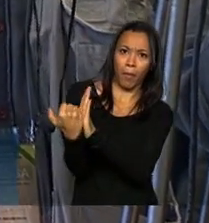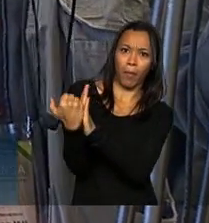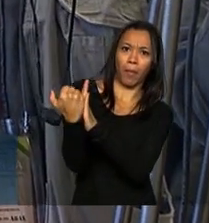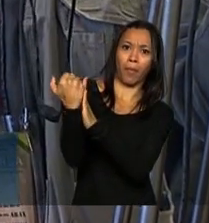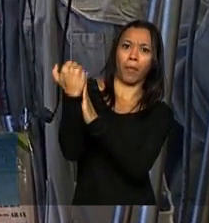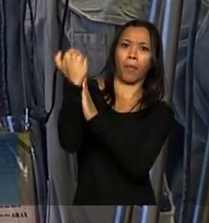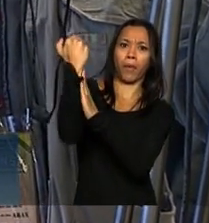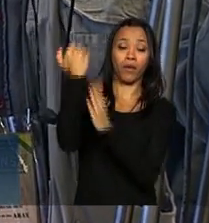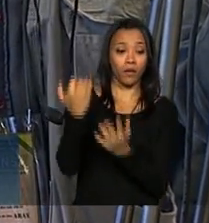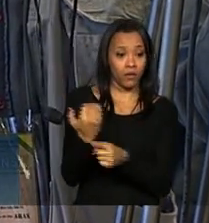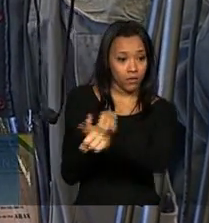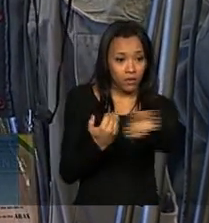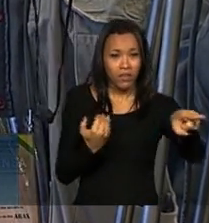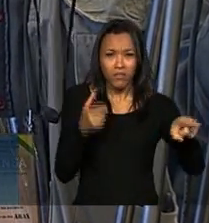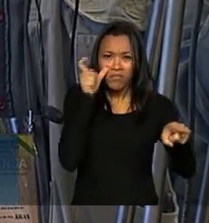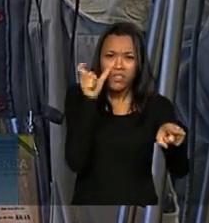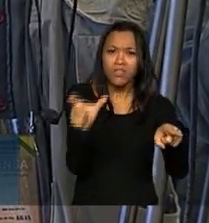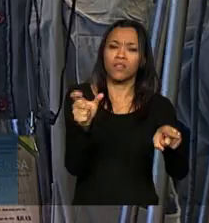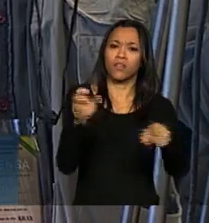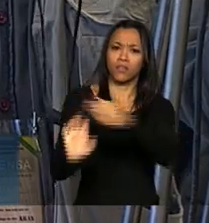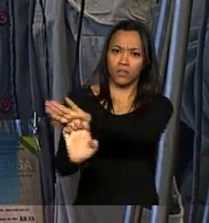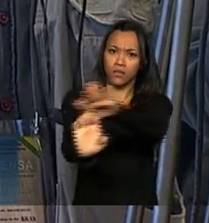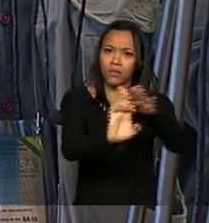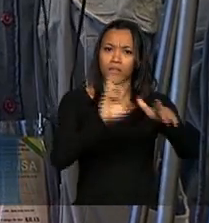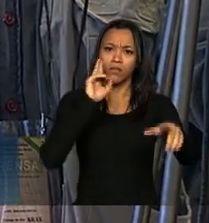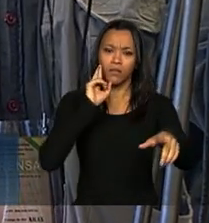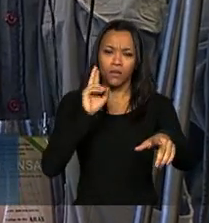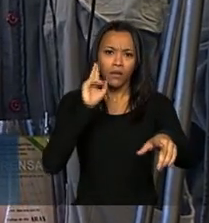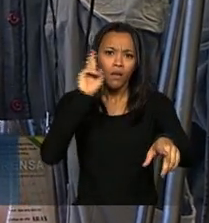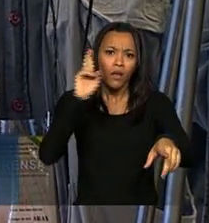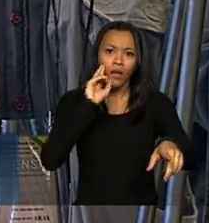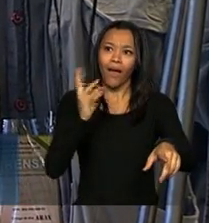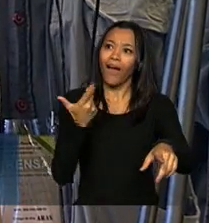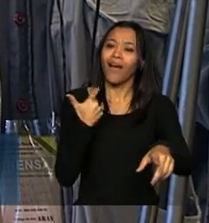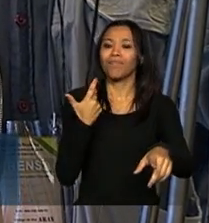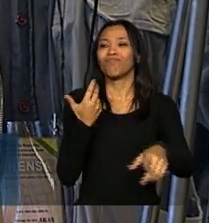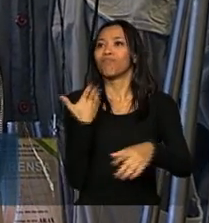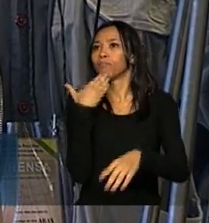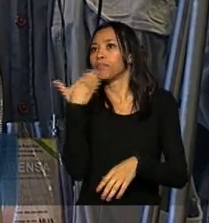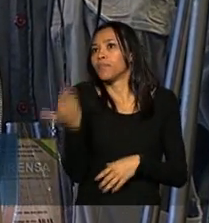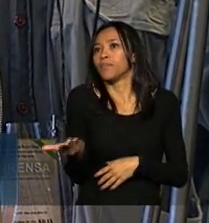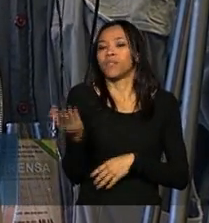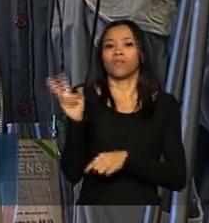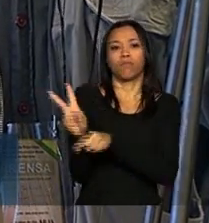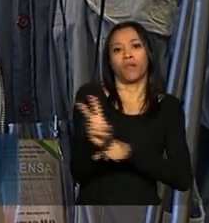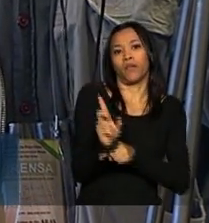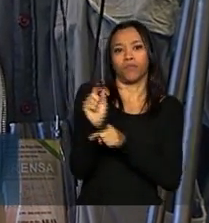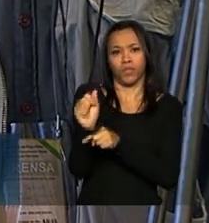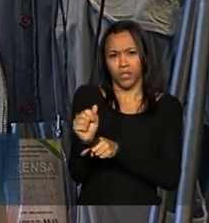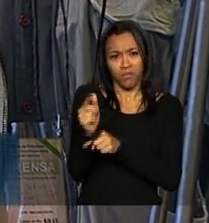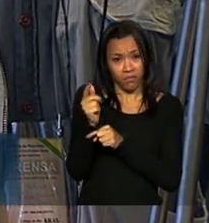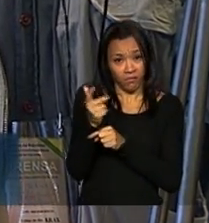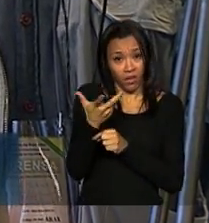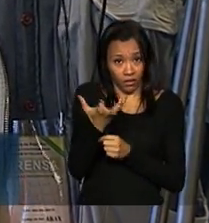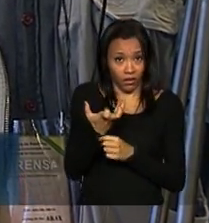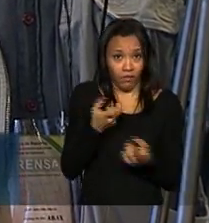sentir estimulado com os juros a contrair empréstimos, mesmo que eles sejam maiores do que no ano